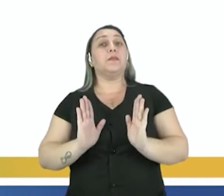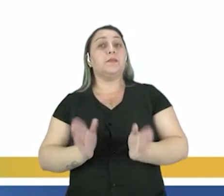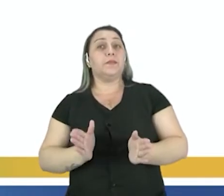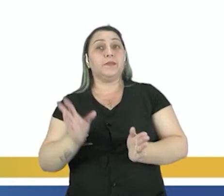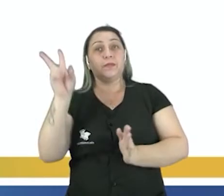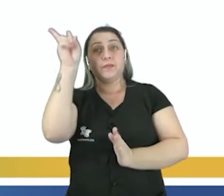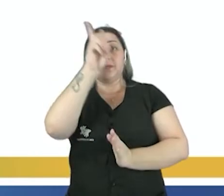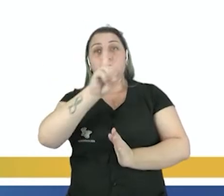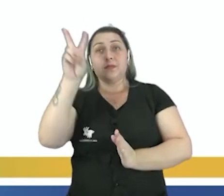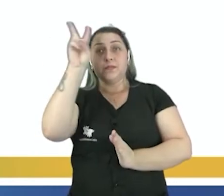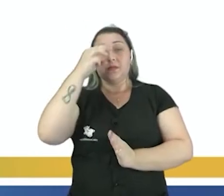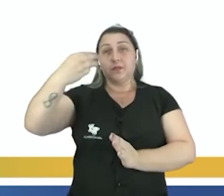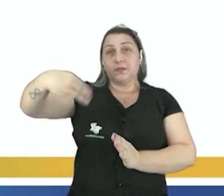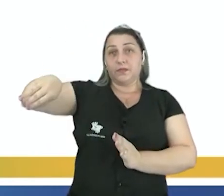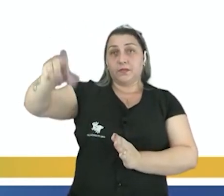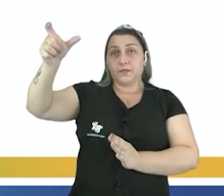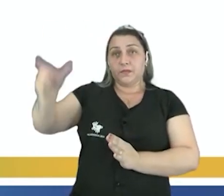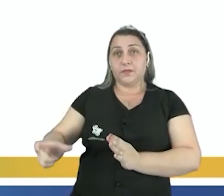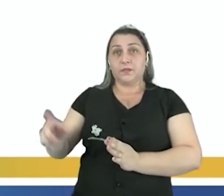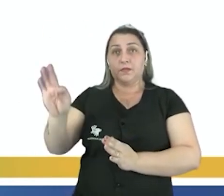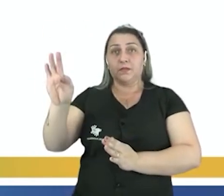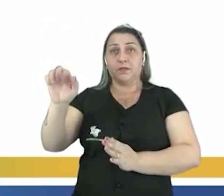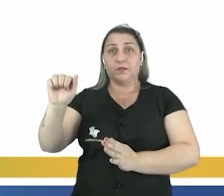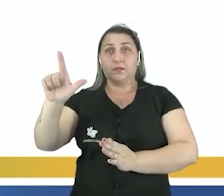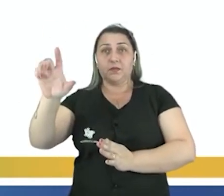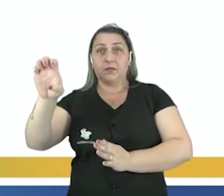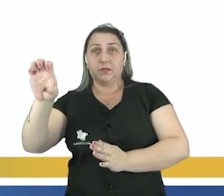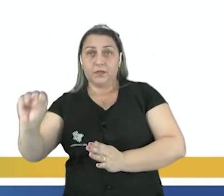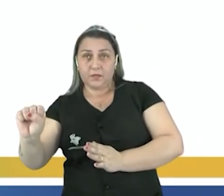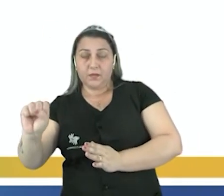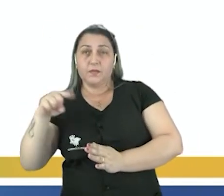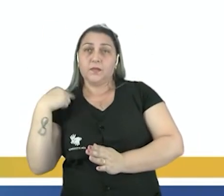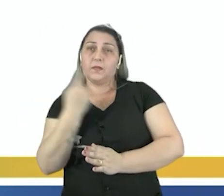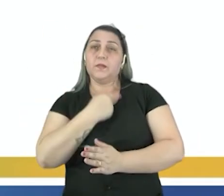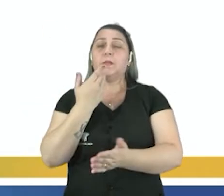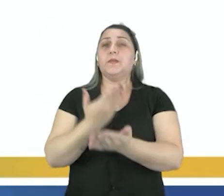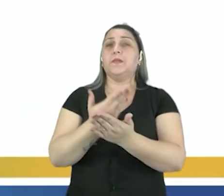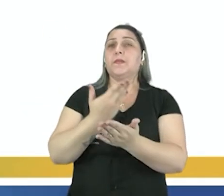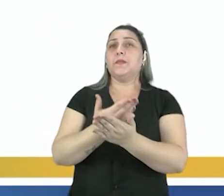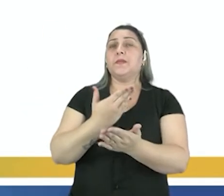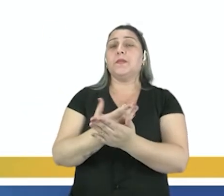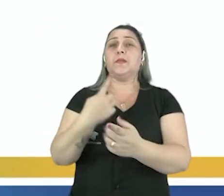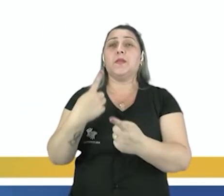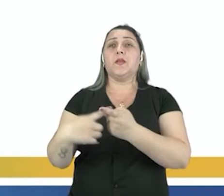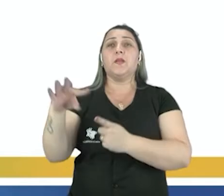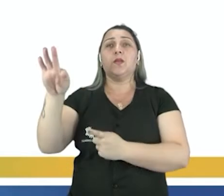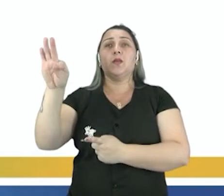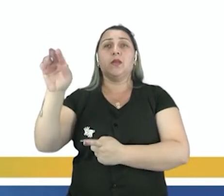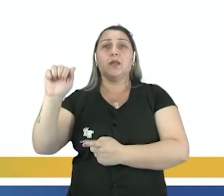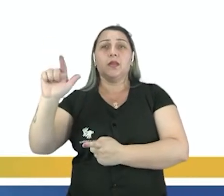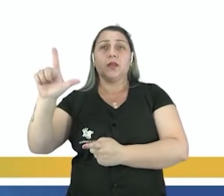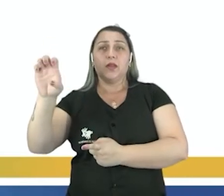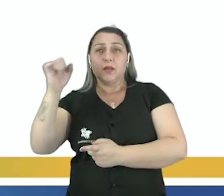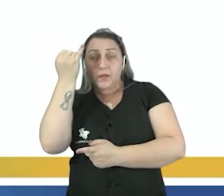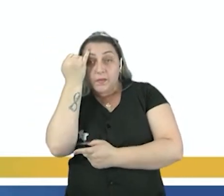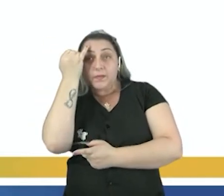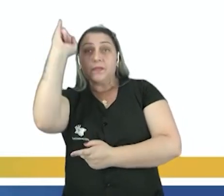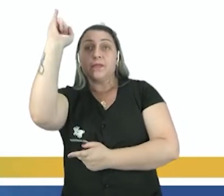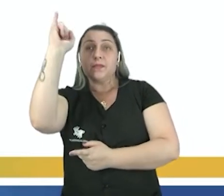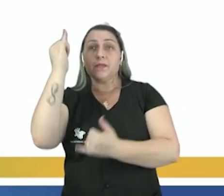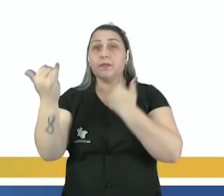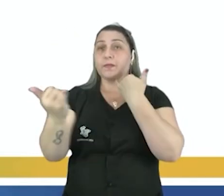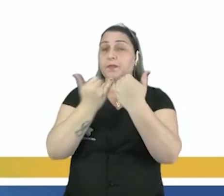A história do matemático Tales, né? O que tem a ver o Tales com a nossa aula? Tem tudo a ver, porque foi o Tales que introduziu essa ideia